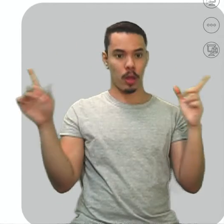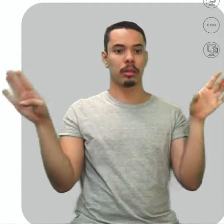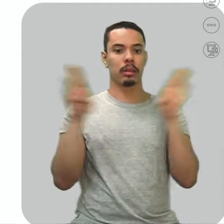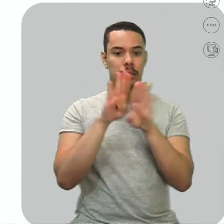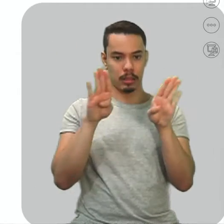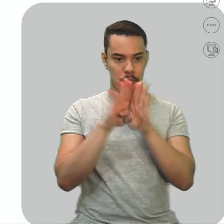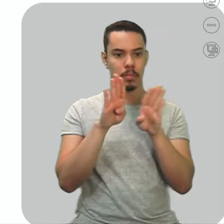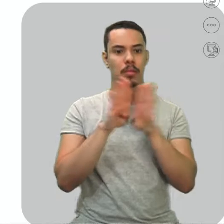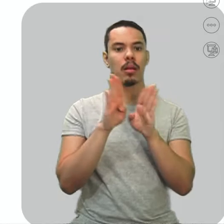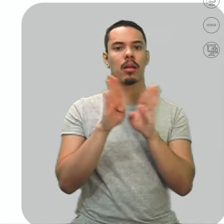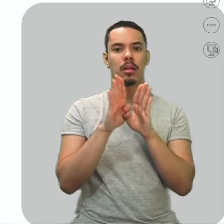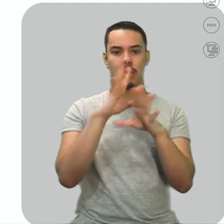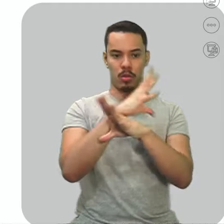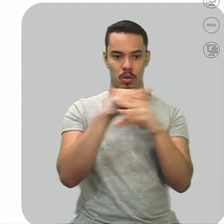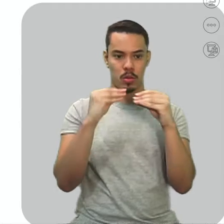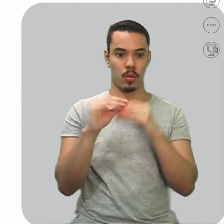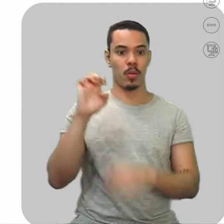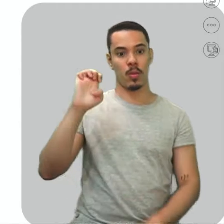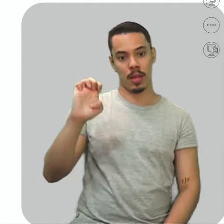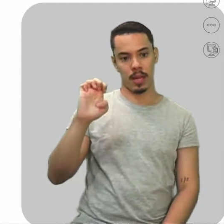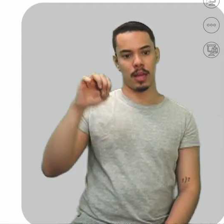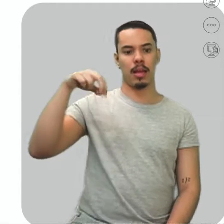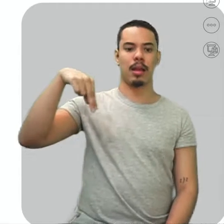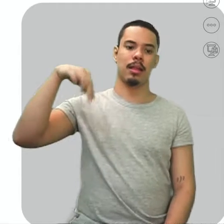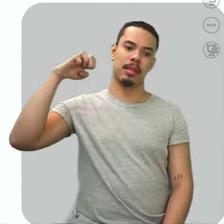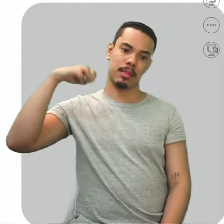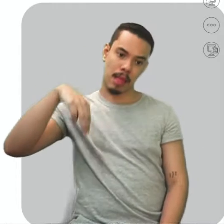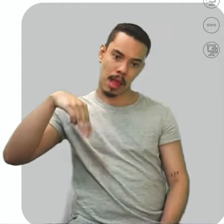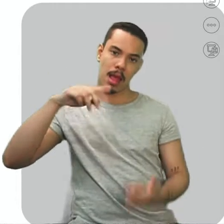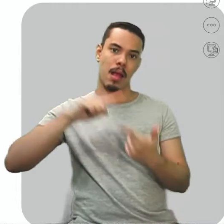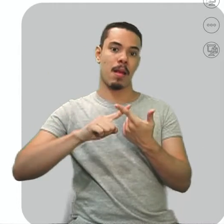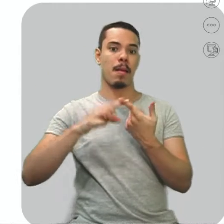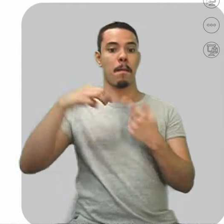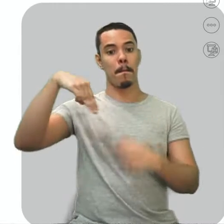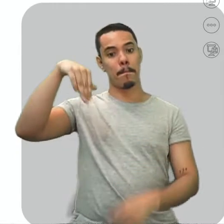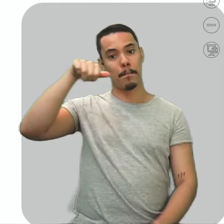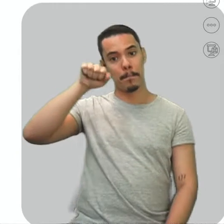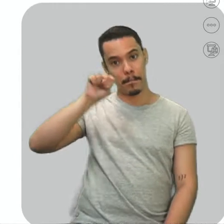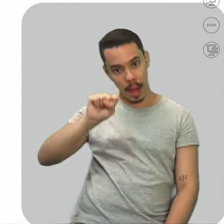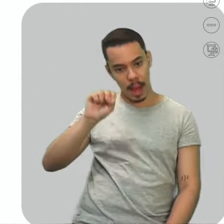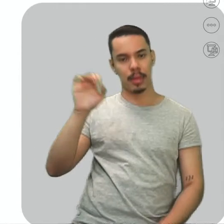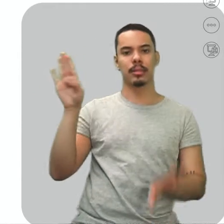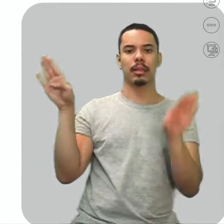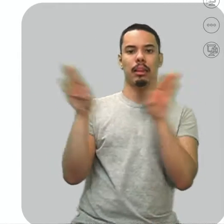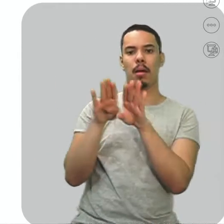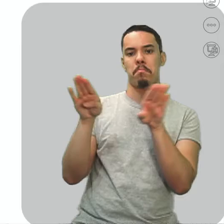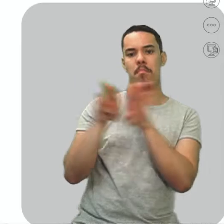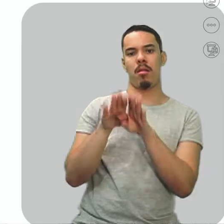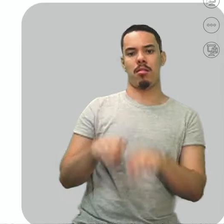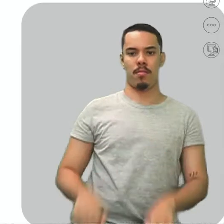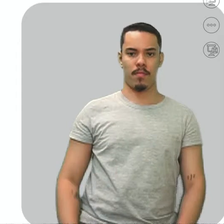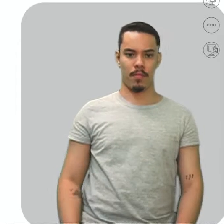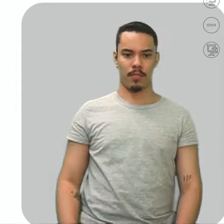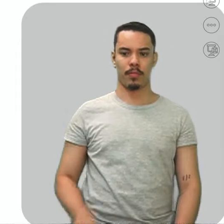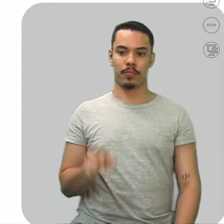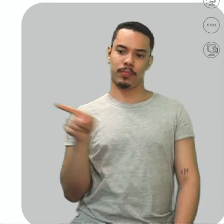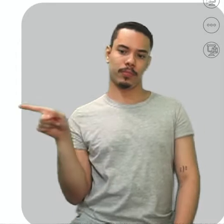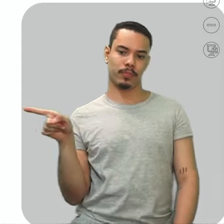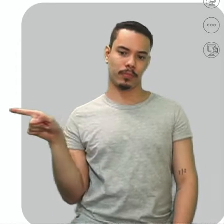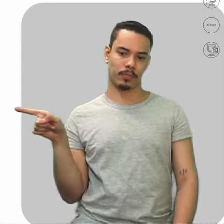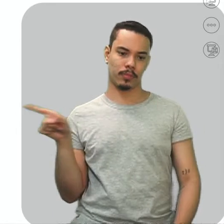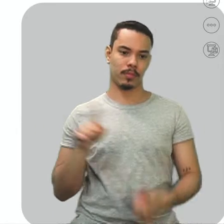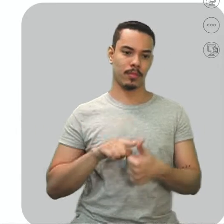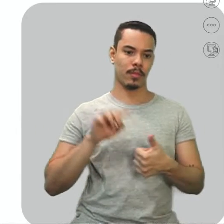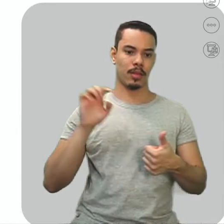aditiva né Tem um neném tem mas também e tem e também tá bom